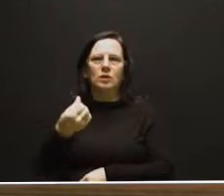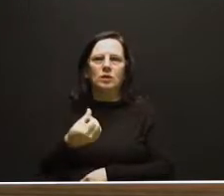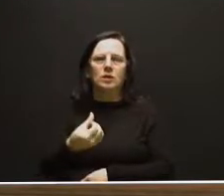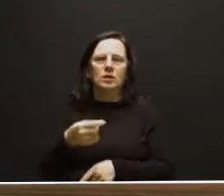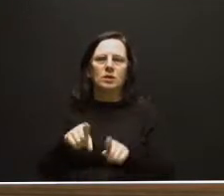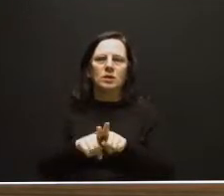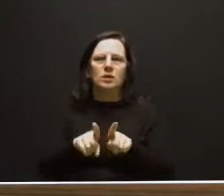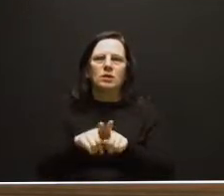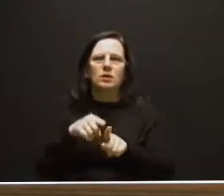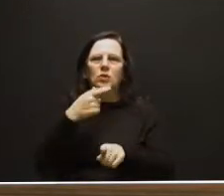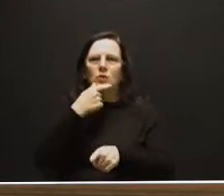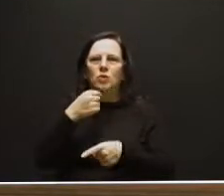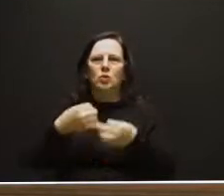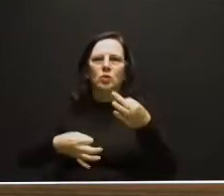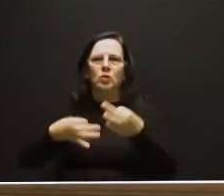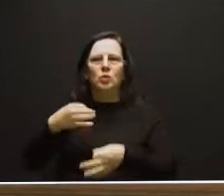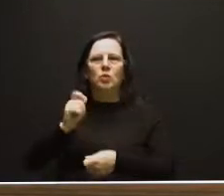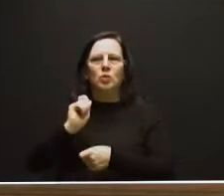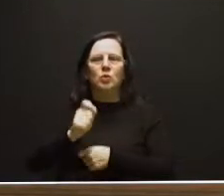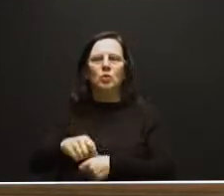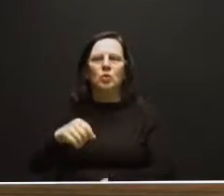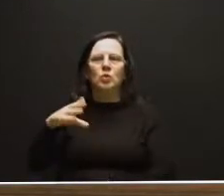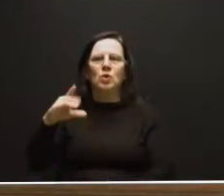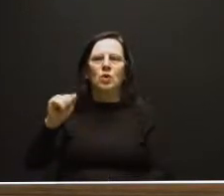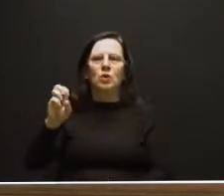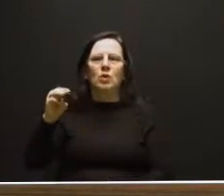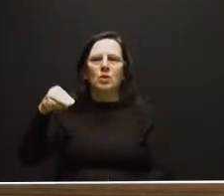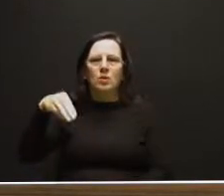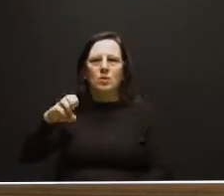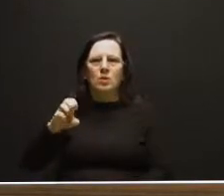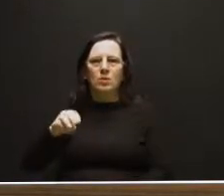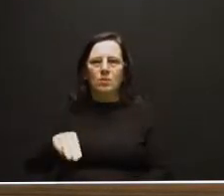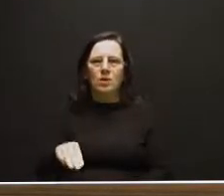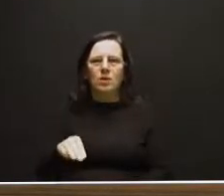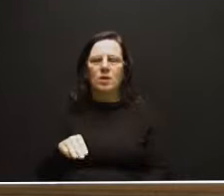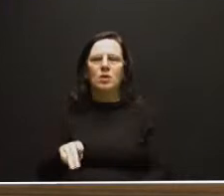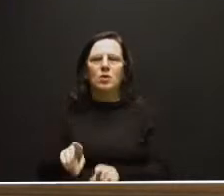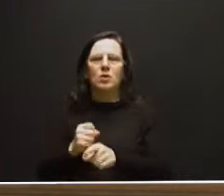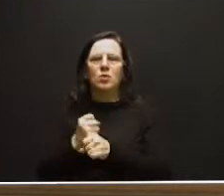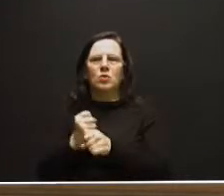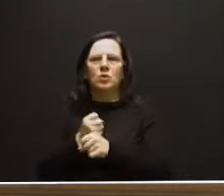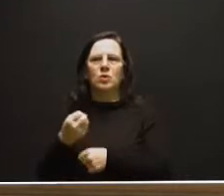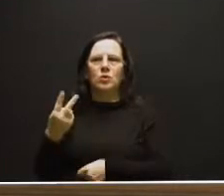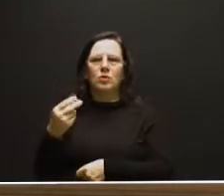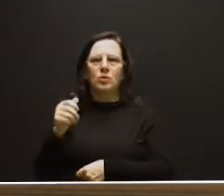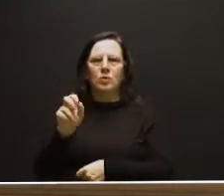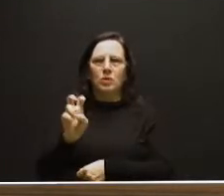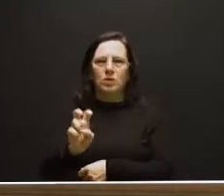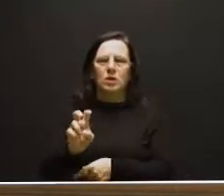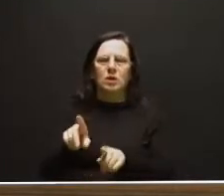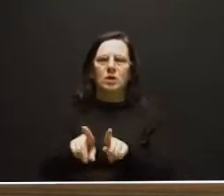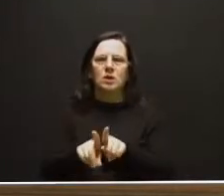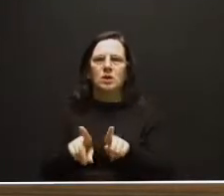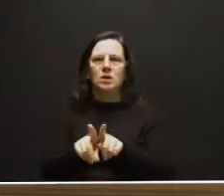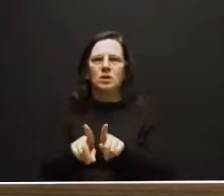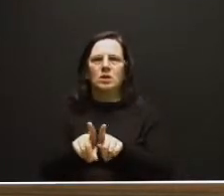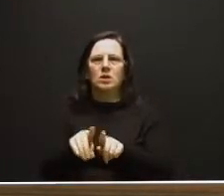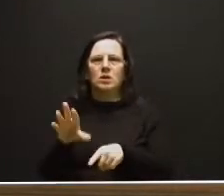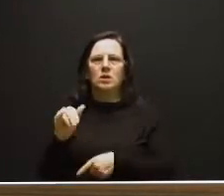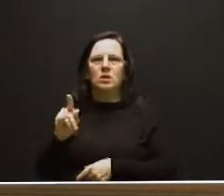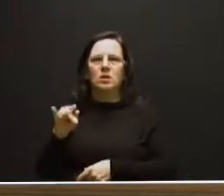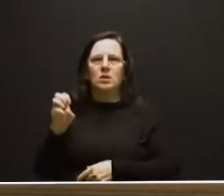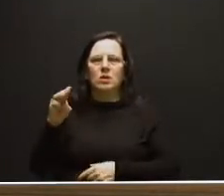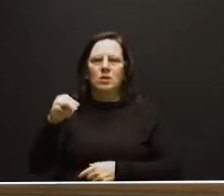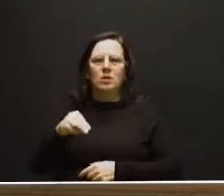ministra cármen lúcia do tribunal pleno do dia 2 ou 3 de 2015 adin número 3394